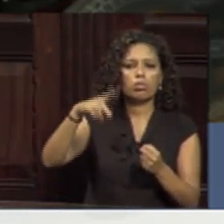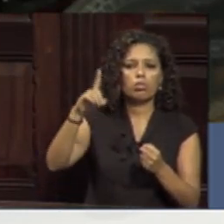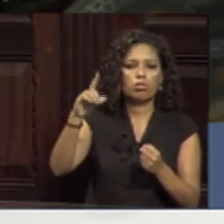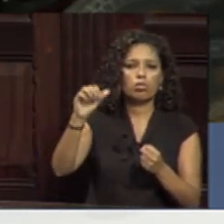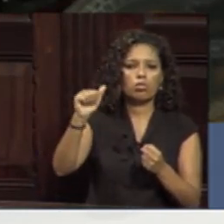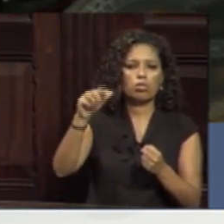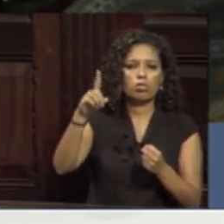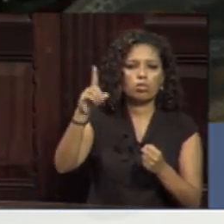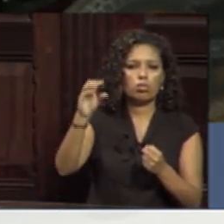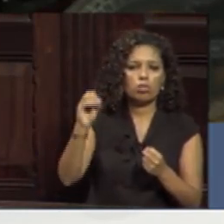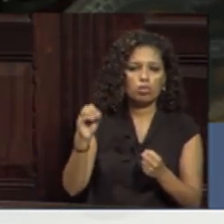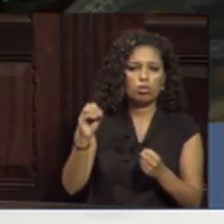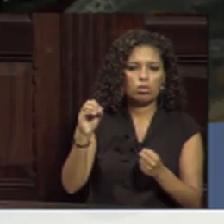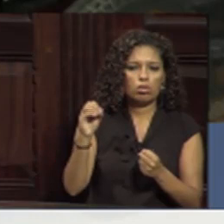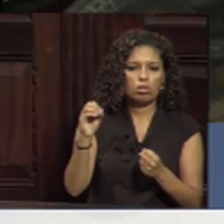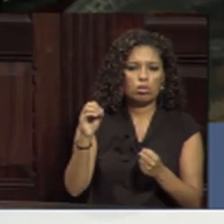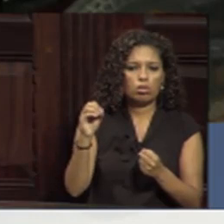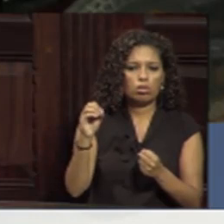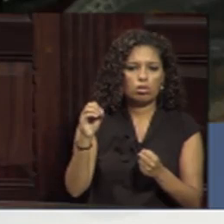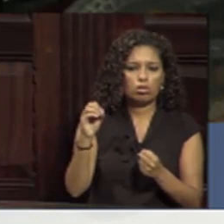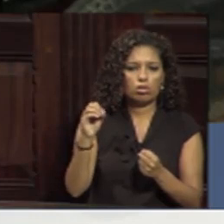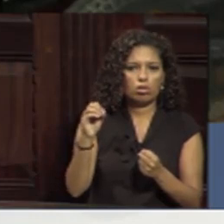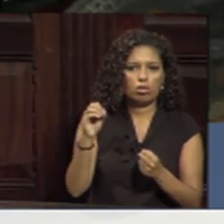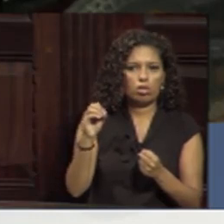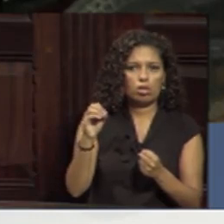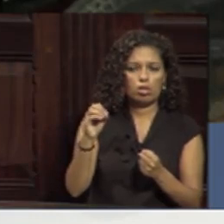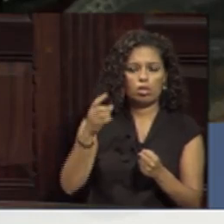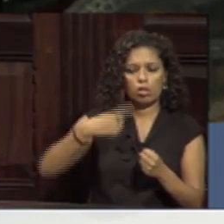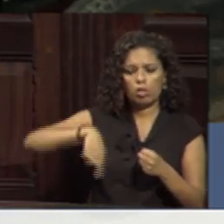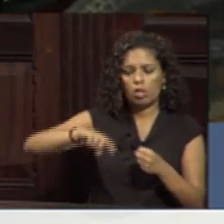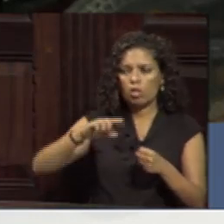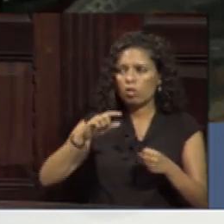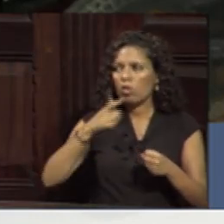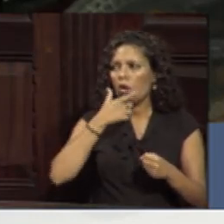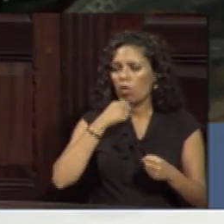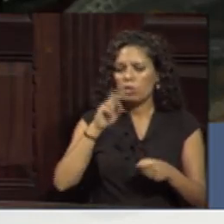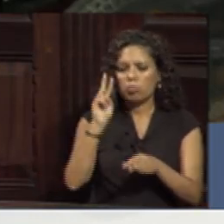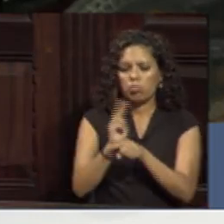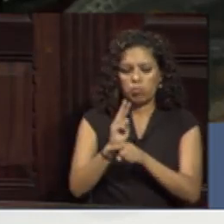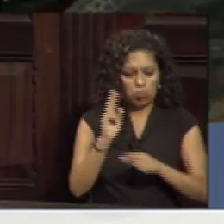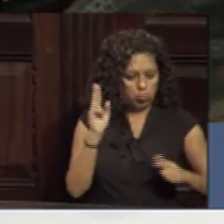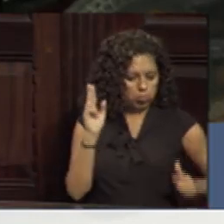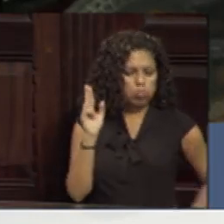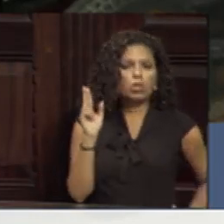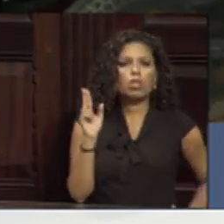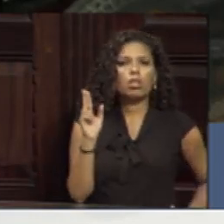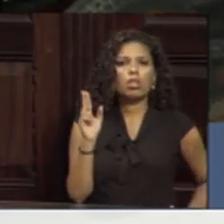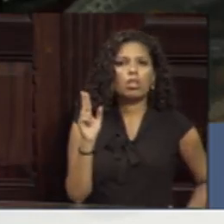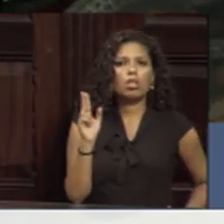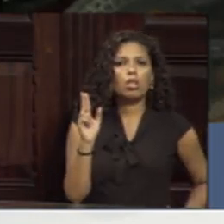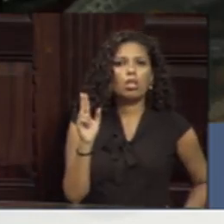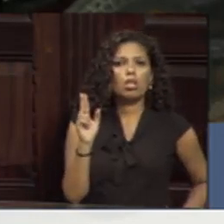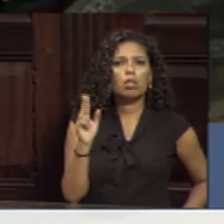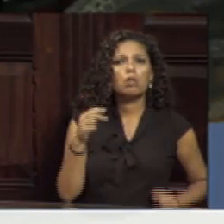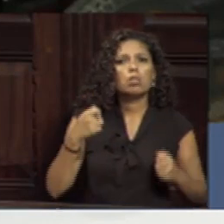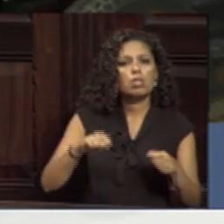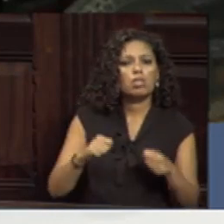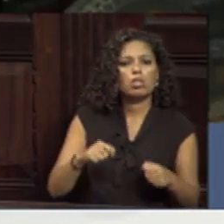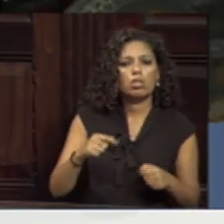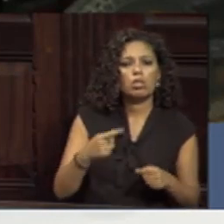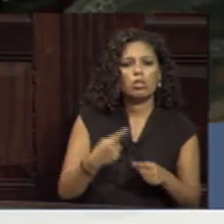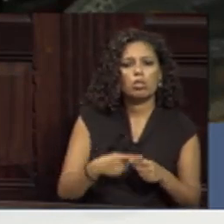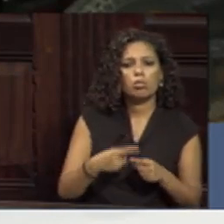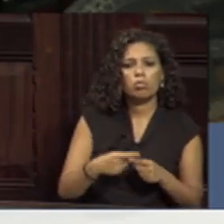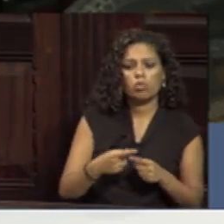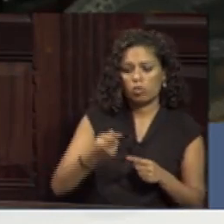somos fichinha, nós representamos o povo do estado do Rio de Janeiro, as pessoas que votaram na gente. Eu trago aqui 140